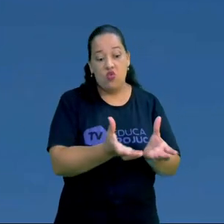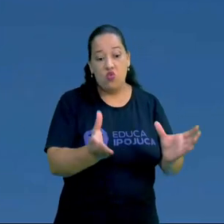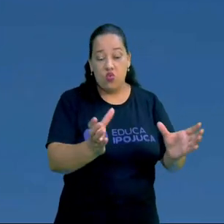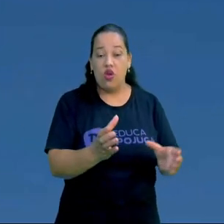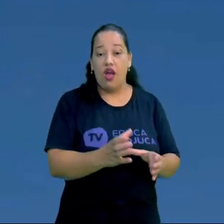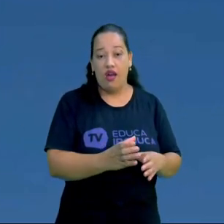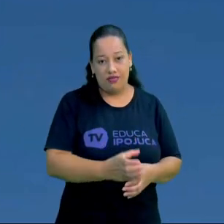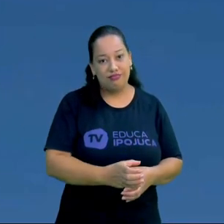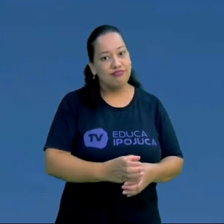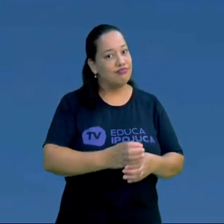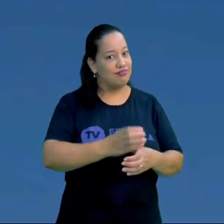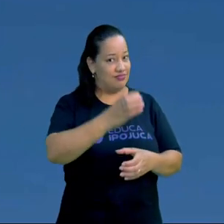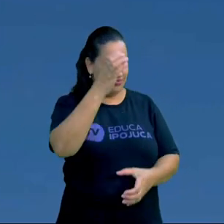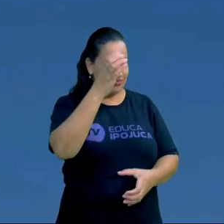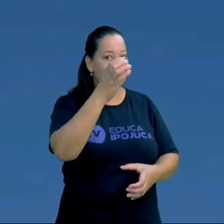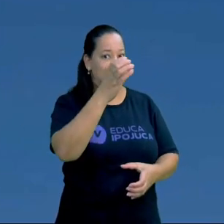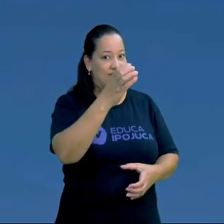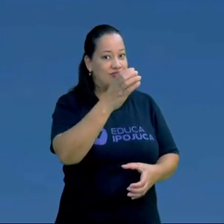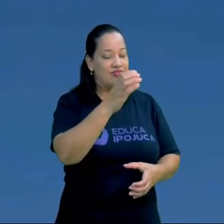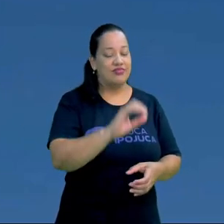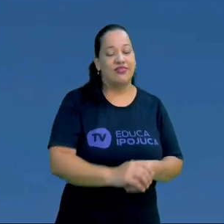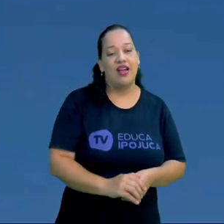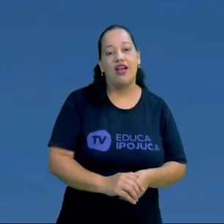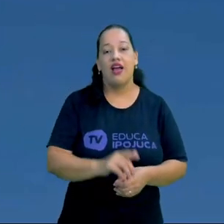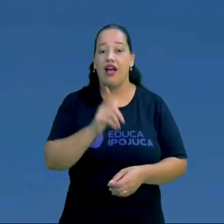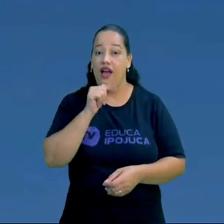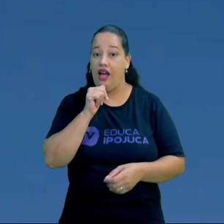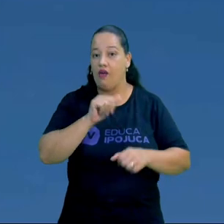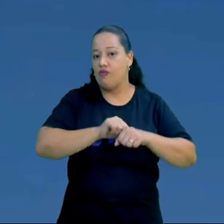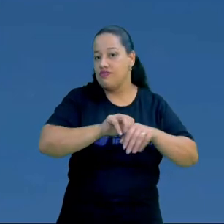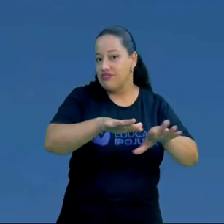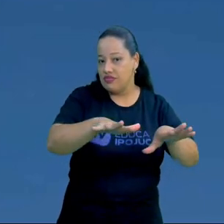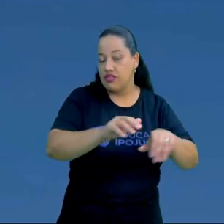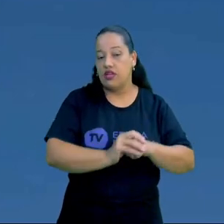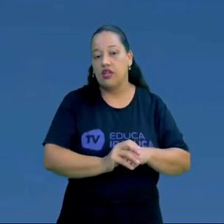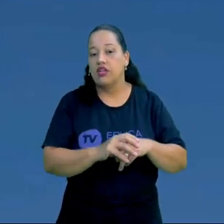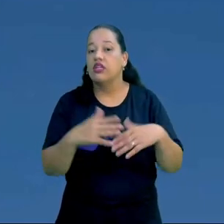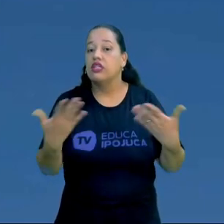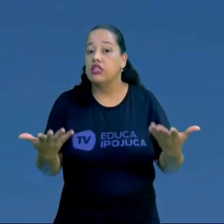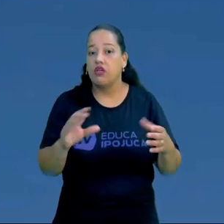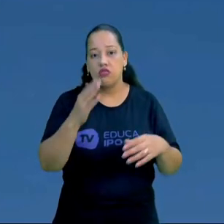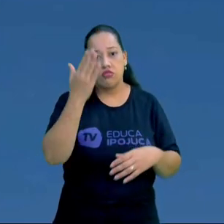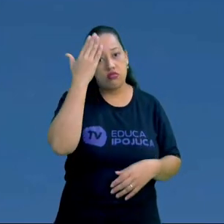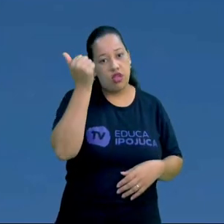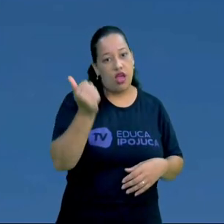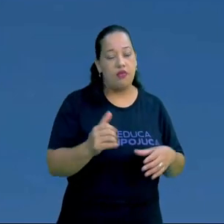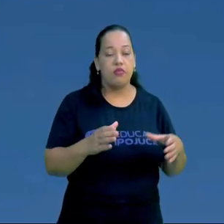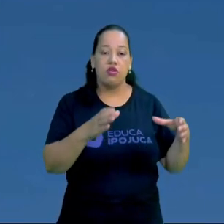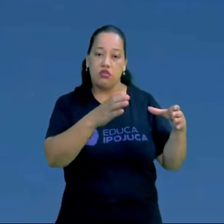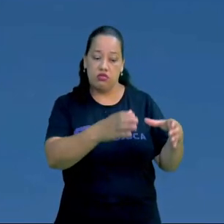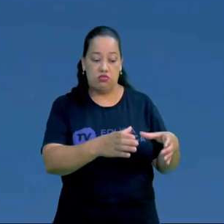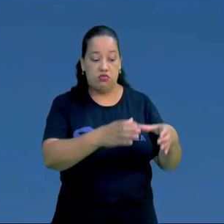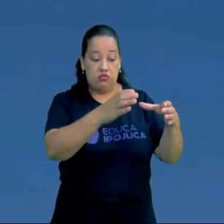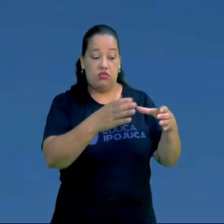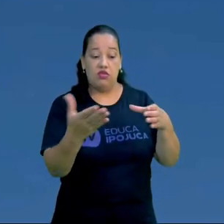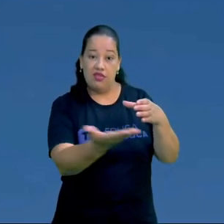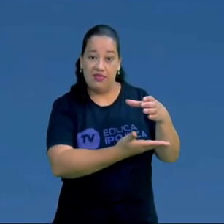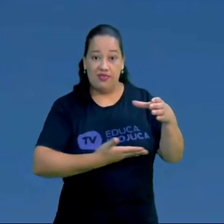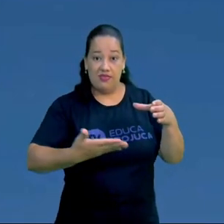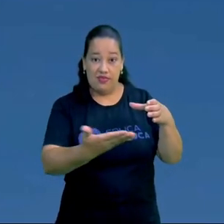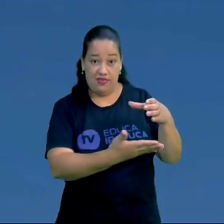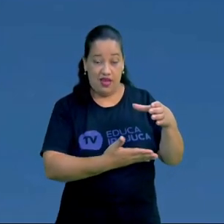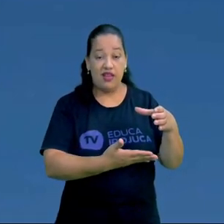abastecer o seu bairro. Então, sabendo que o raio da base do reservatório é de 5